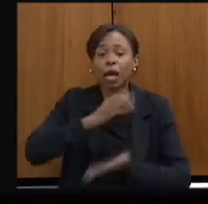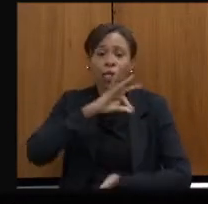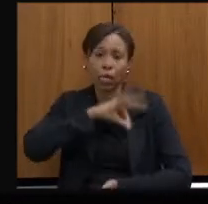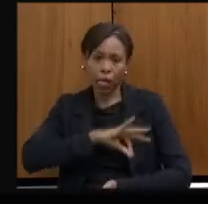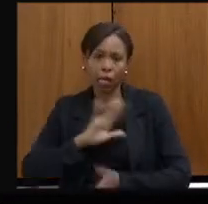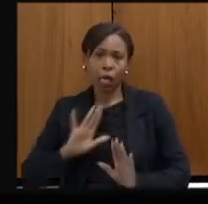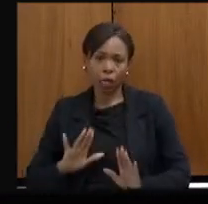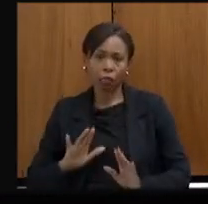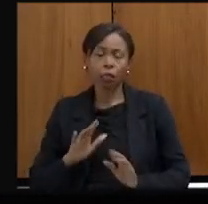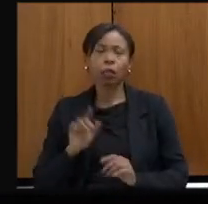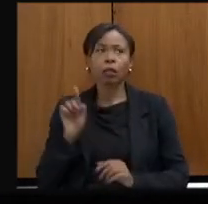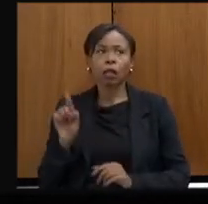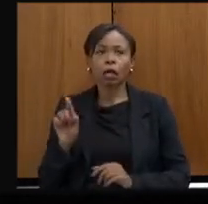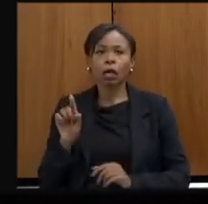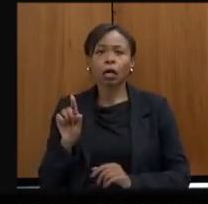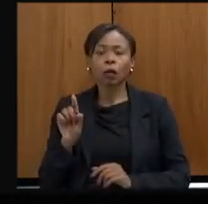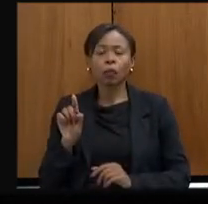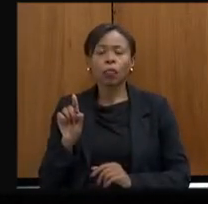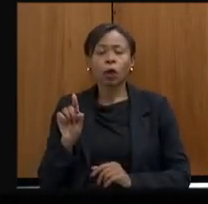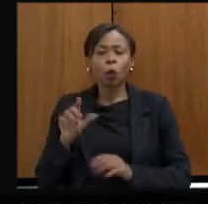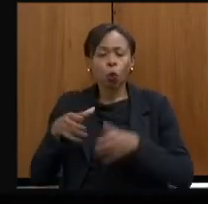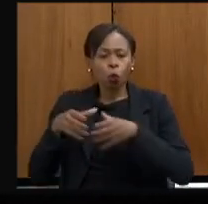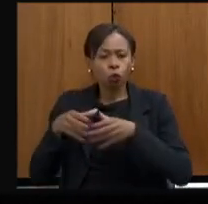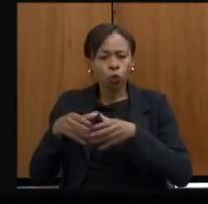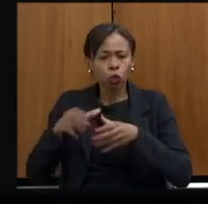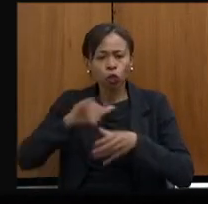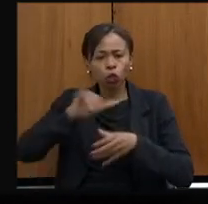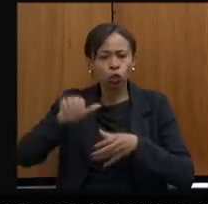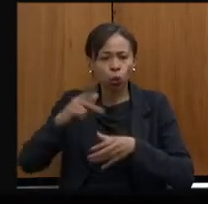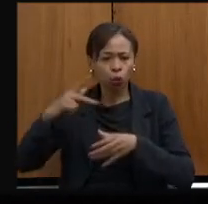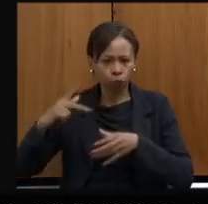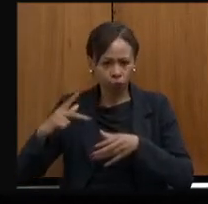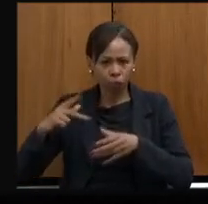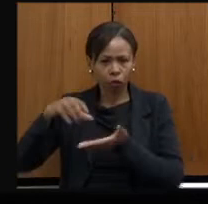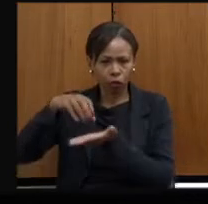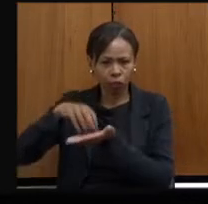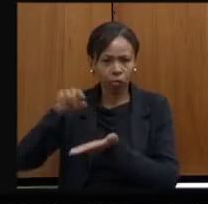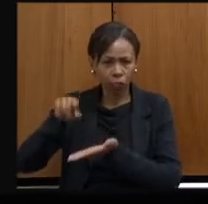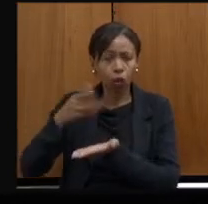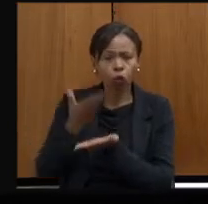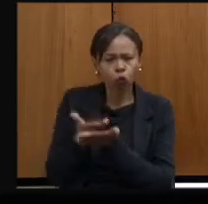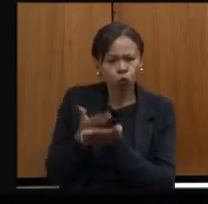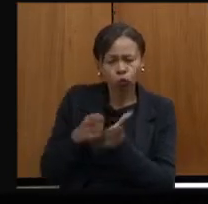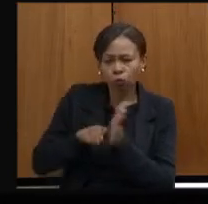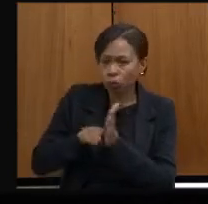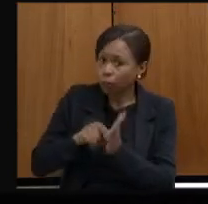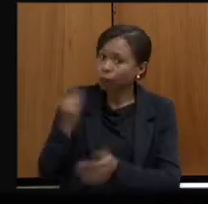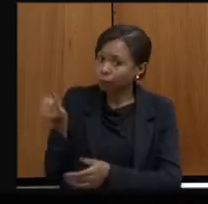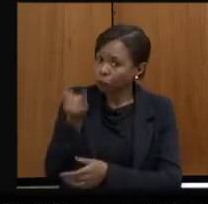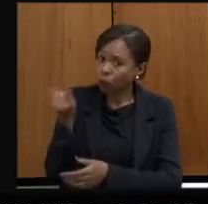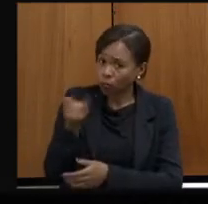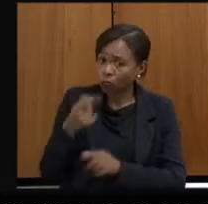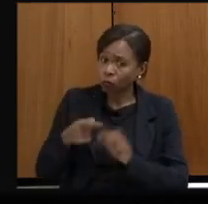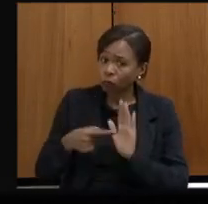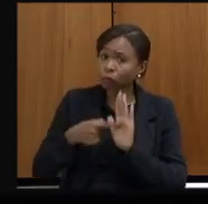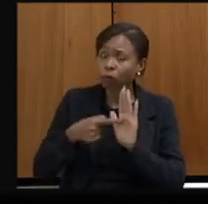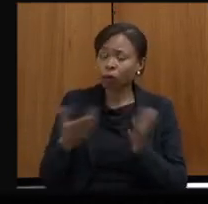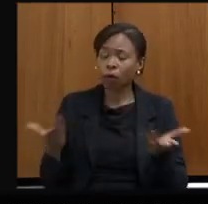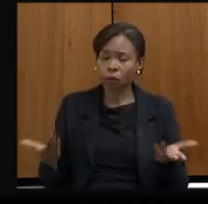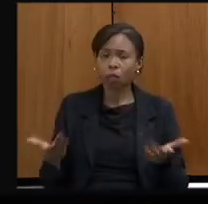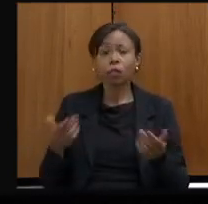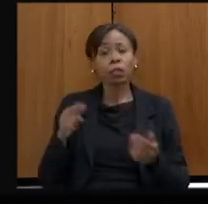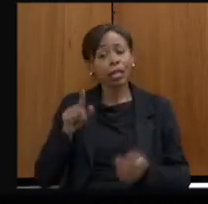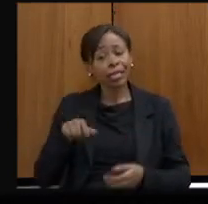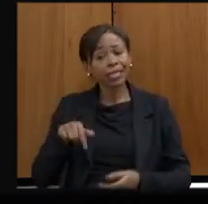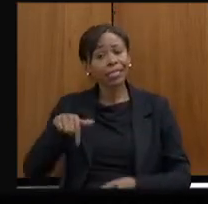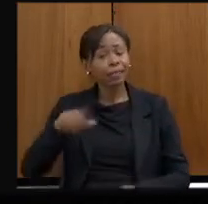Desigualdades Sociais da Fundação João Pinheiro tem um estudo muito importante e eu espero que essa realidade aconteça em Minas